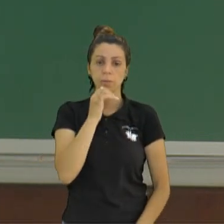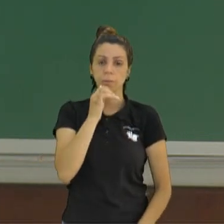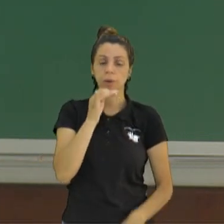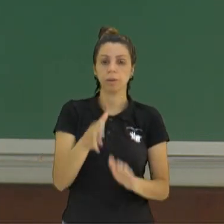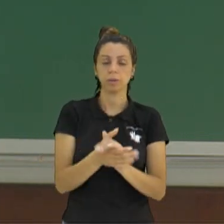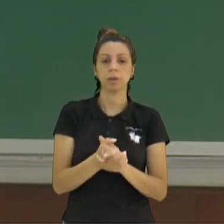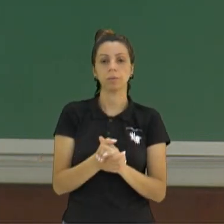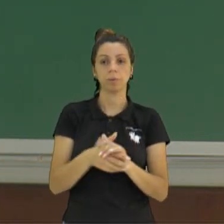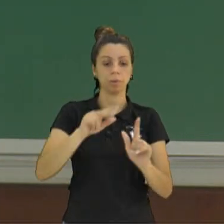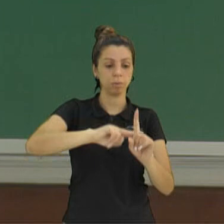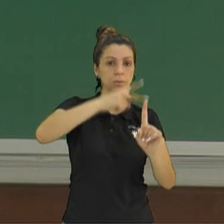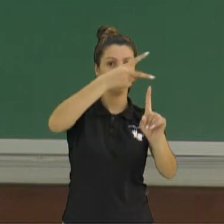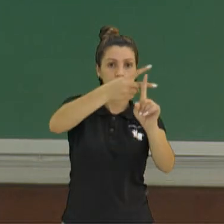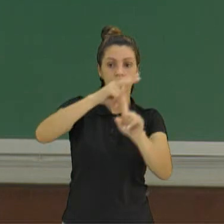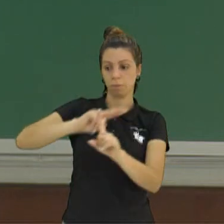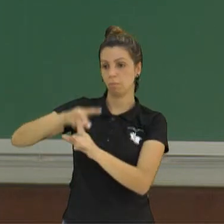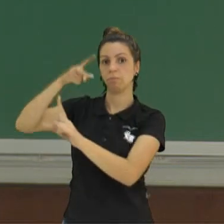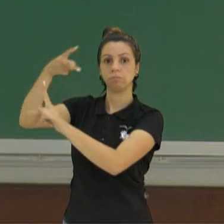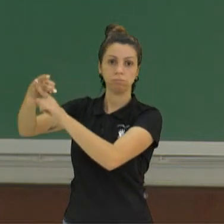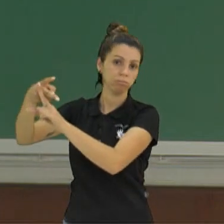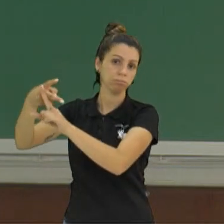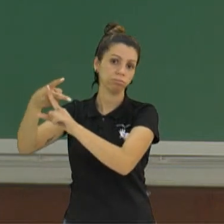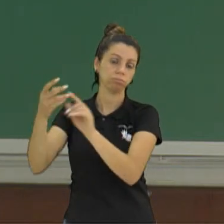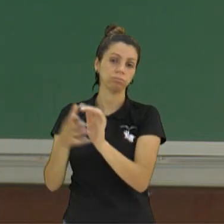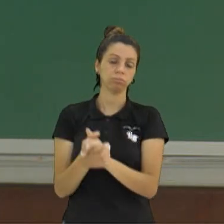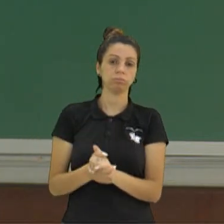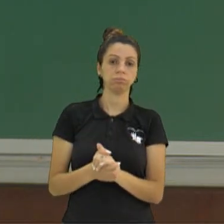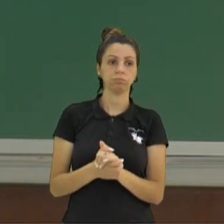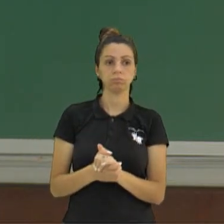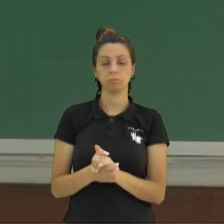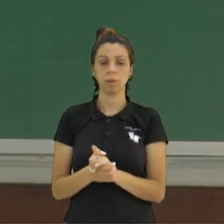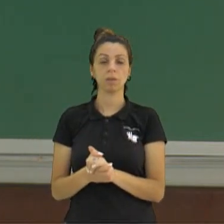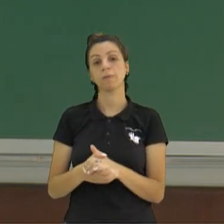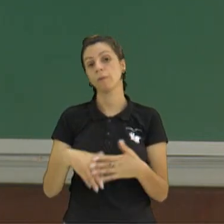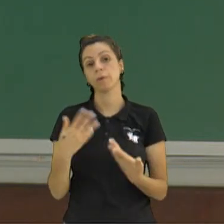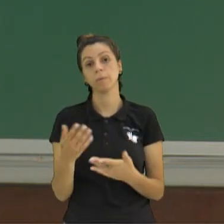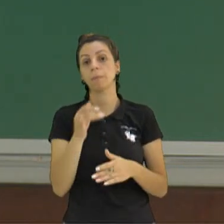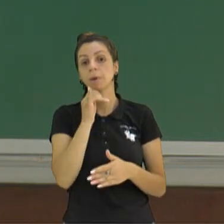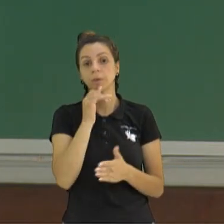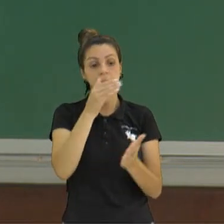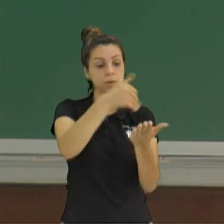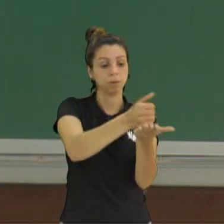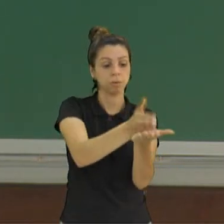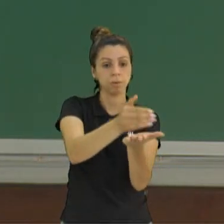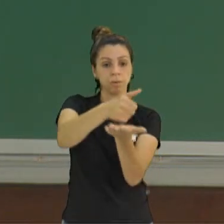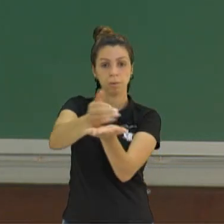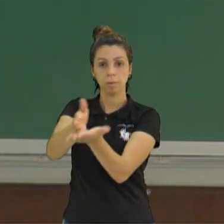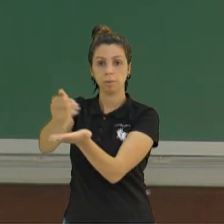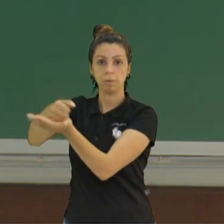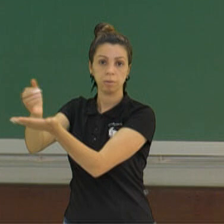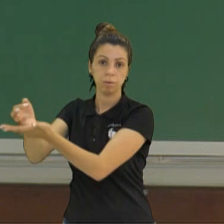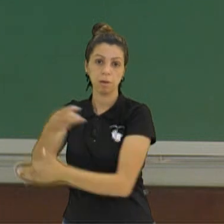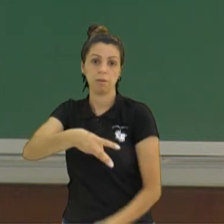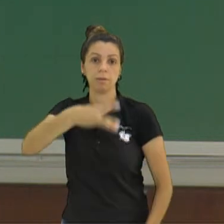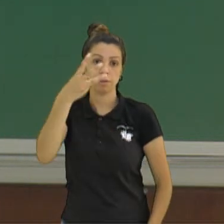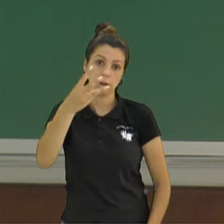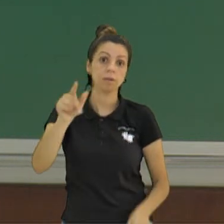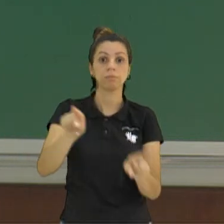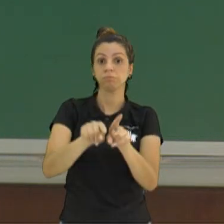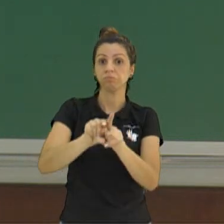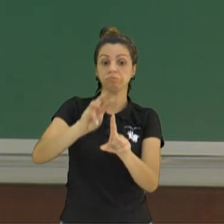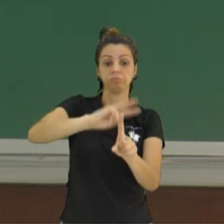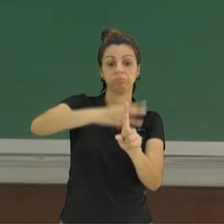de farinha de trigo vai dobrar também. E se forem 3 bolos? A quantidade de ovos triplica, a quantidade de farinha de trigo triplica